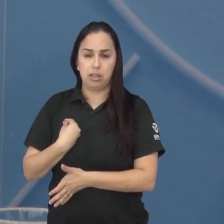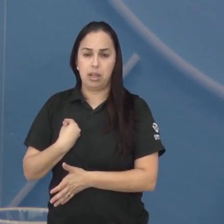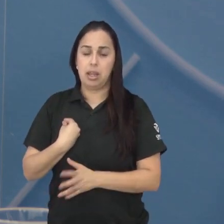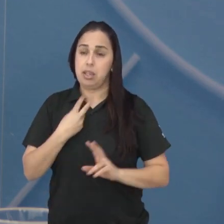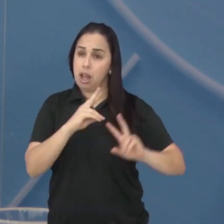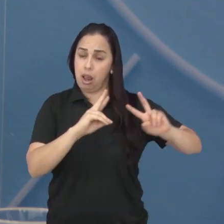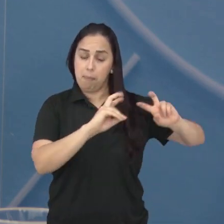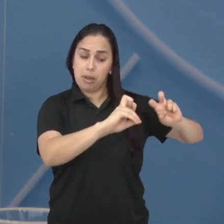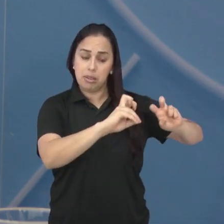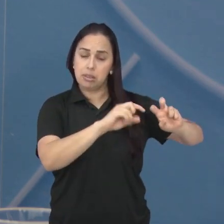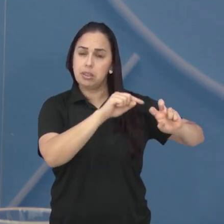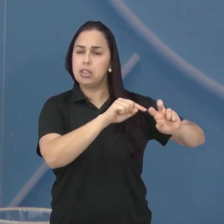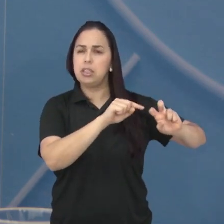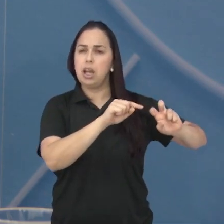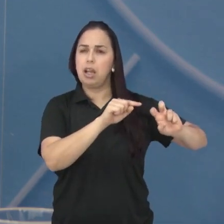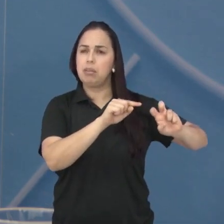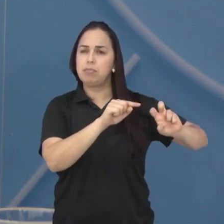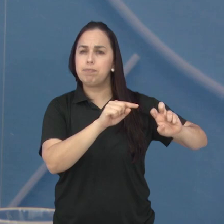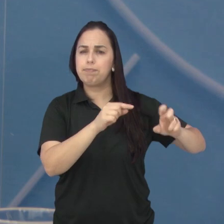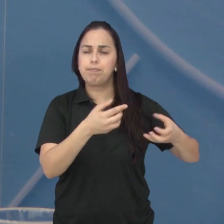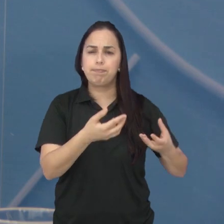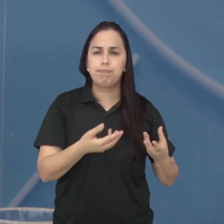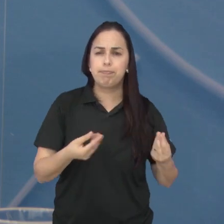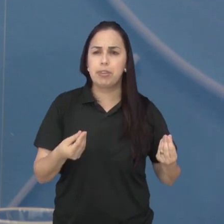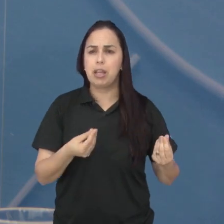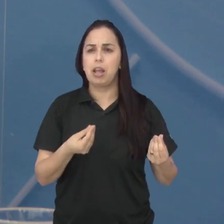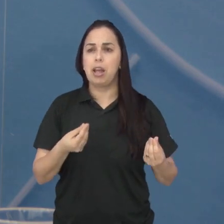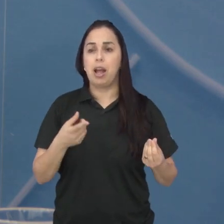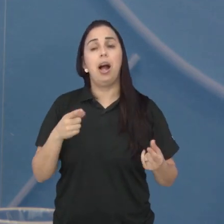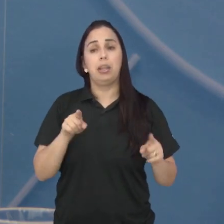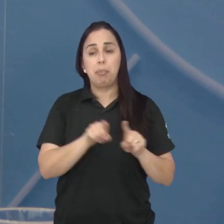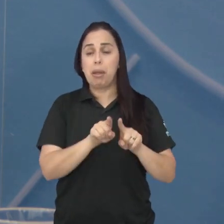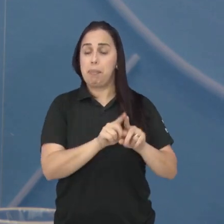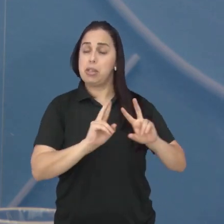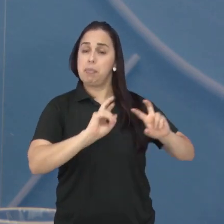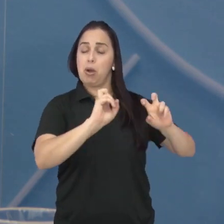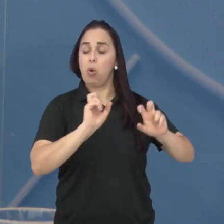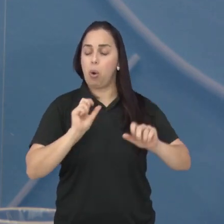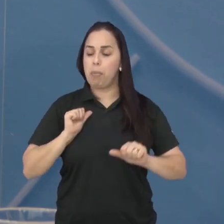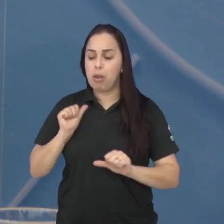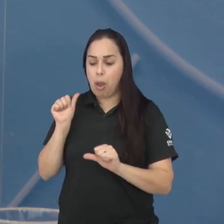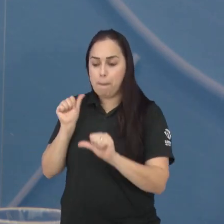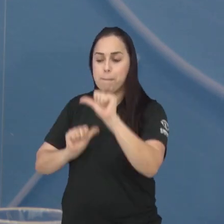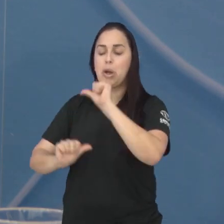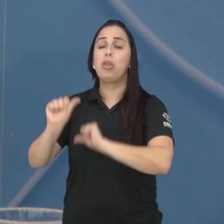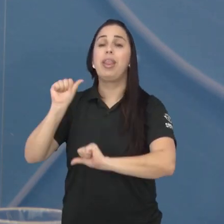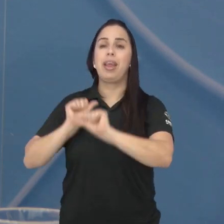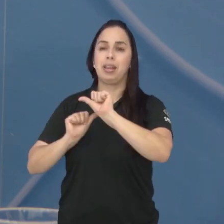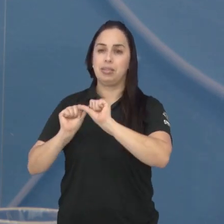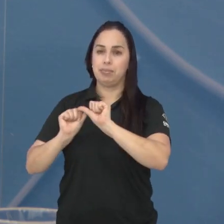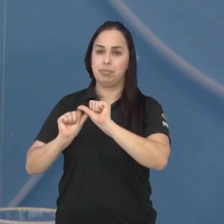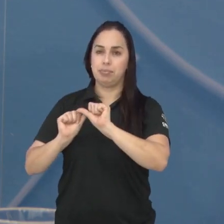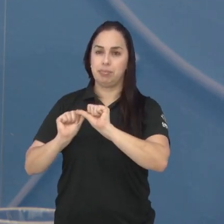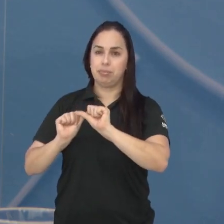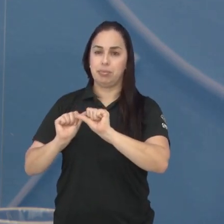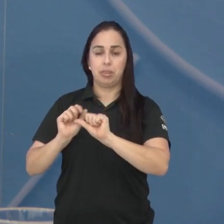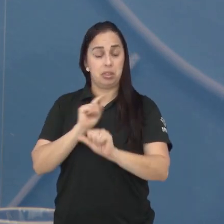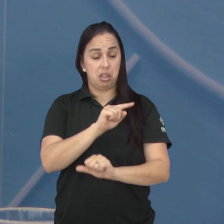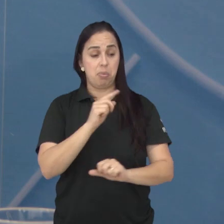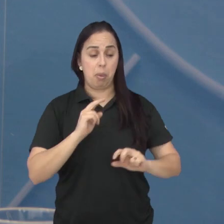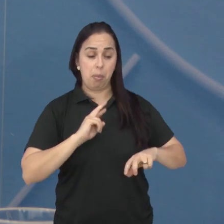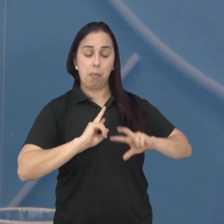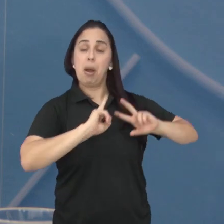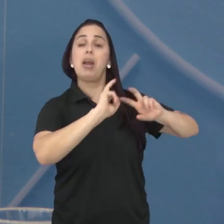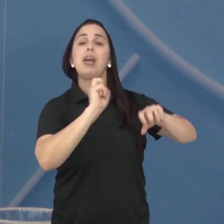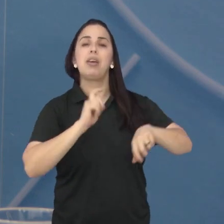aqui. E aí, como é que ela foi vendo isso também ser superado, né? Em que momentos ela estava comigo que ela me viu